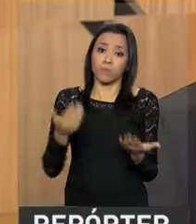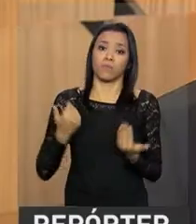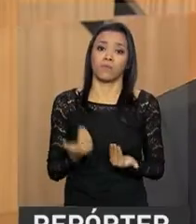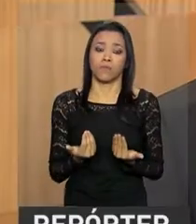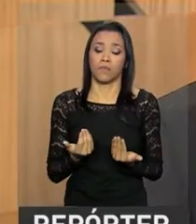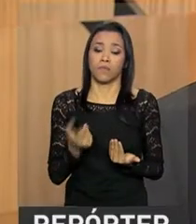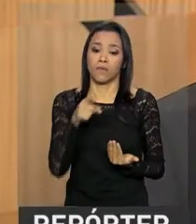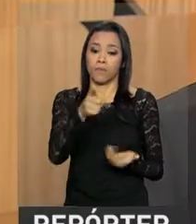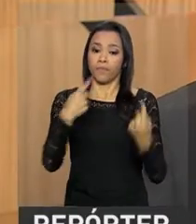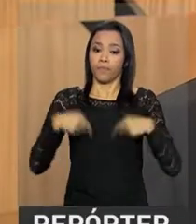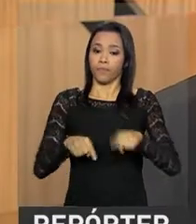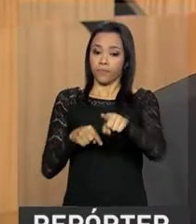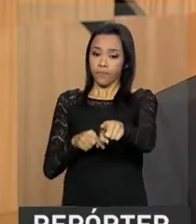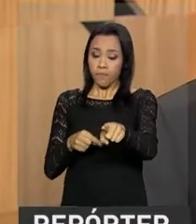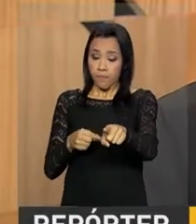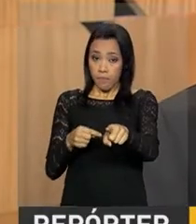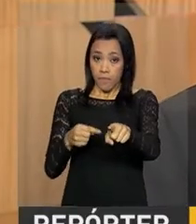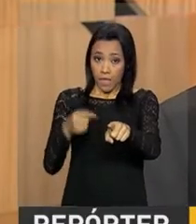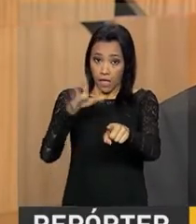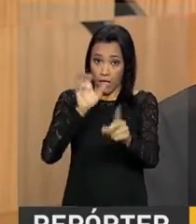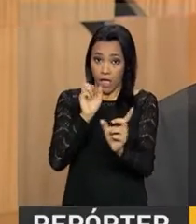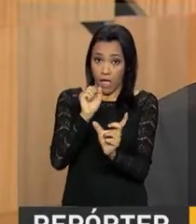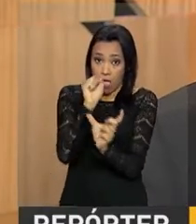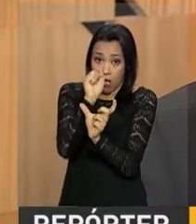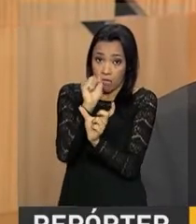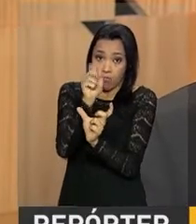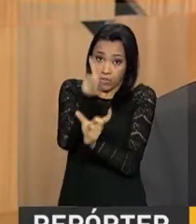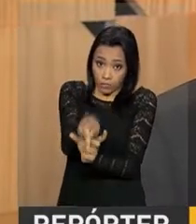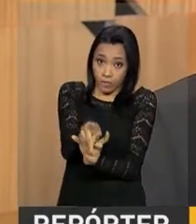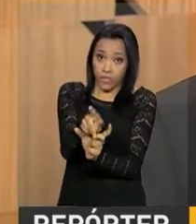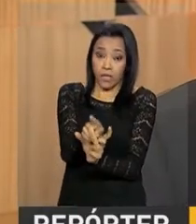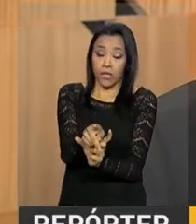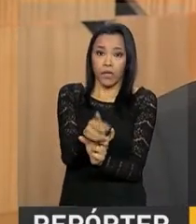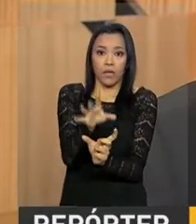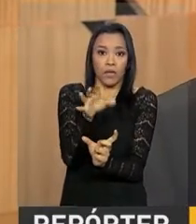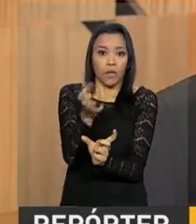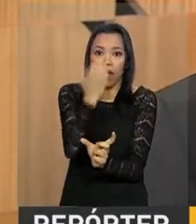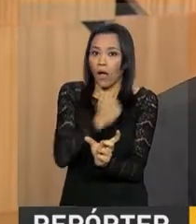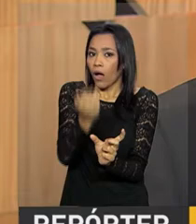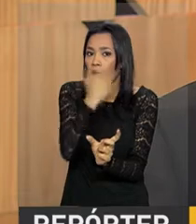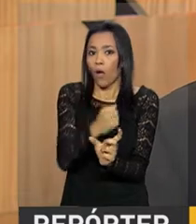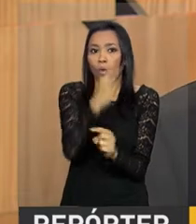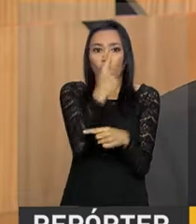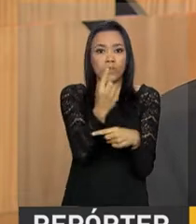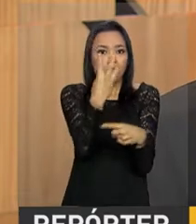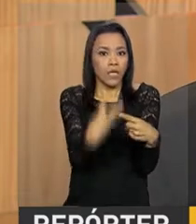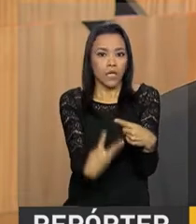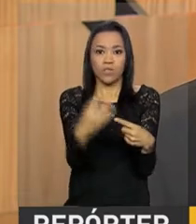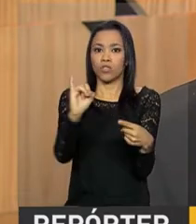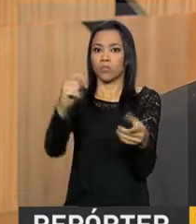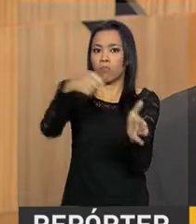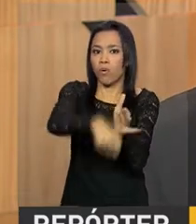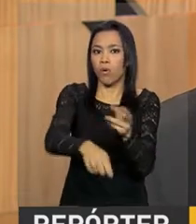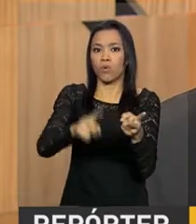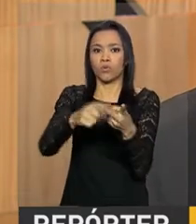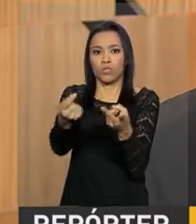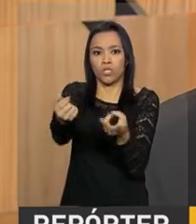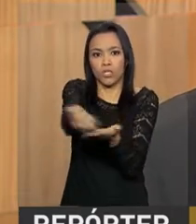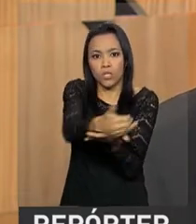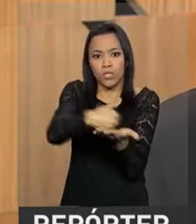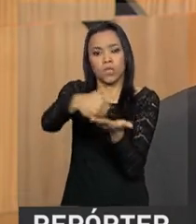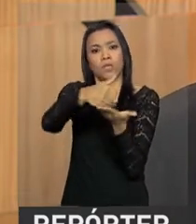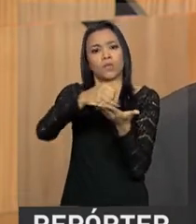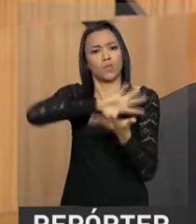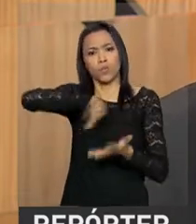né a previdência apostando quase um terço consome quase um terço de todos os impostos e contribuições que são recebidos